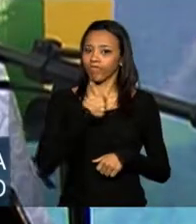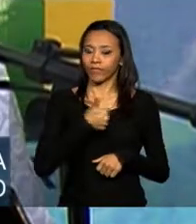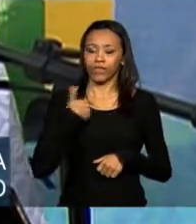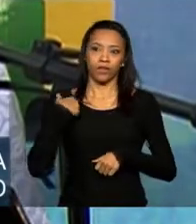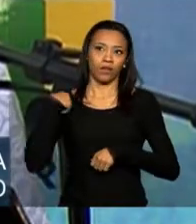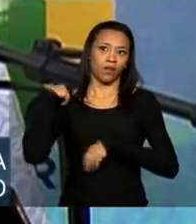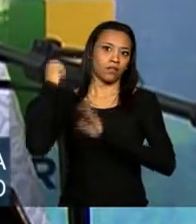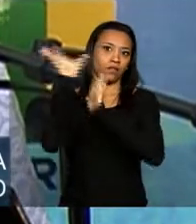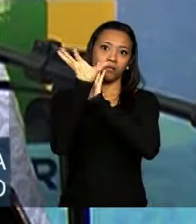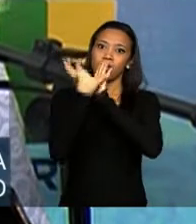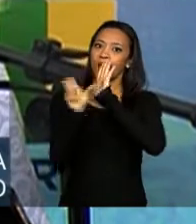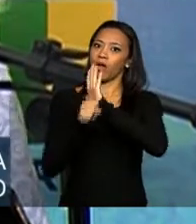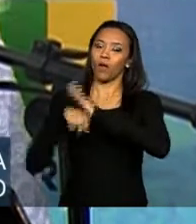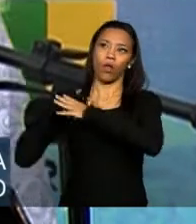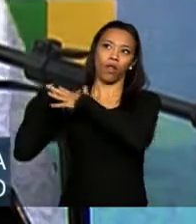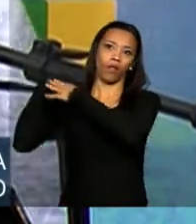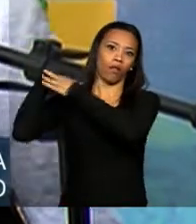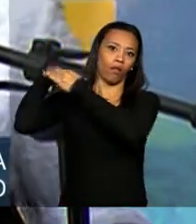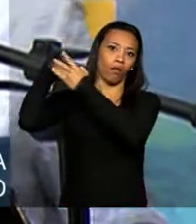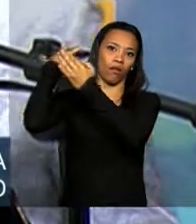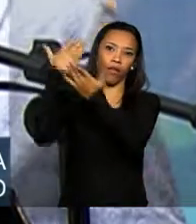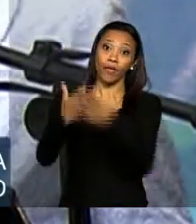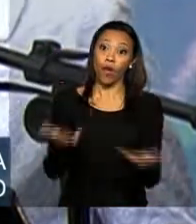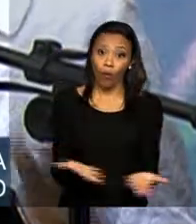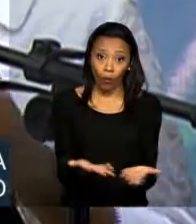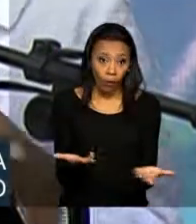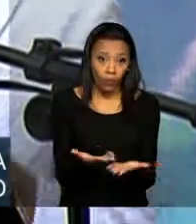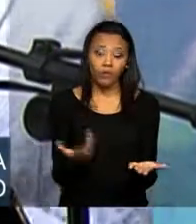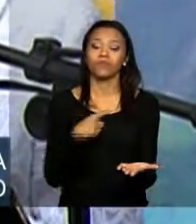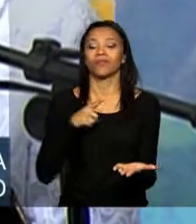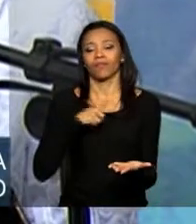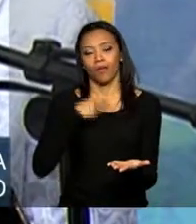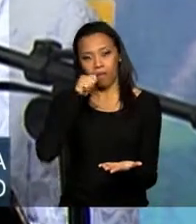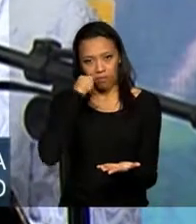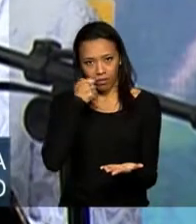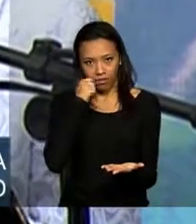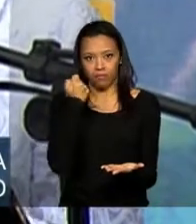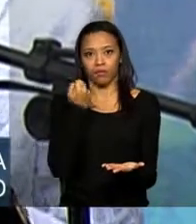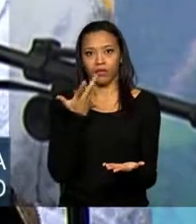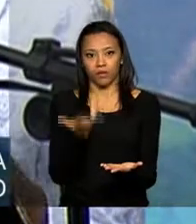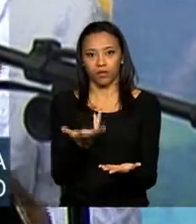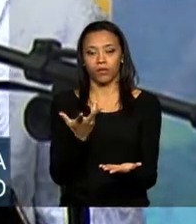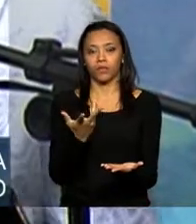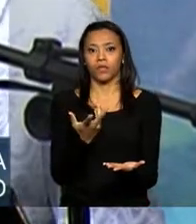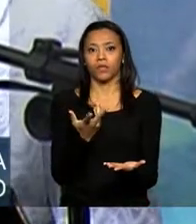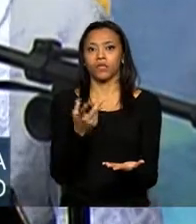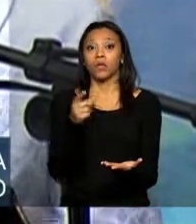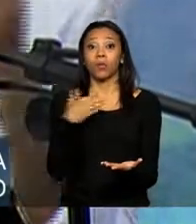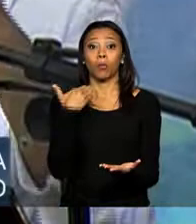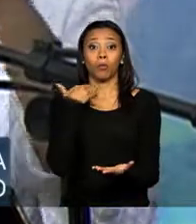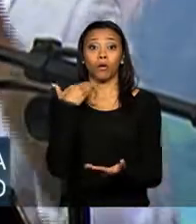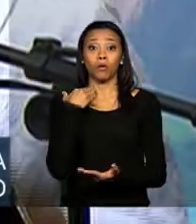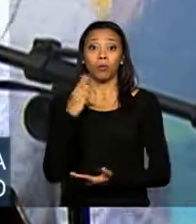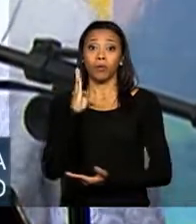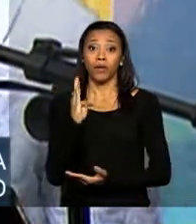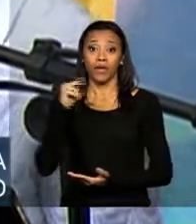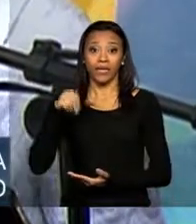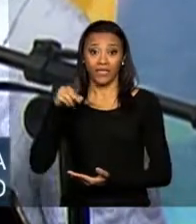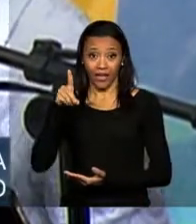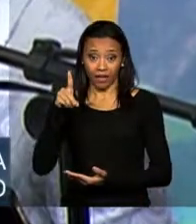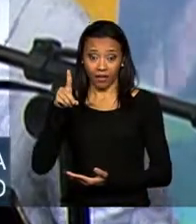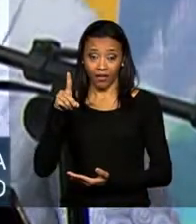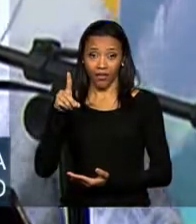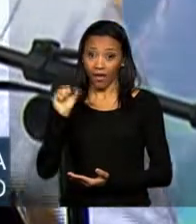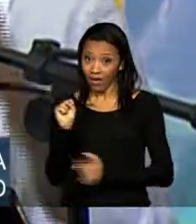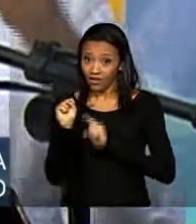séculos nos alimentam E aí eu vou colocar um banco com o BNDS mas não é só